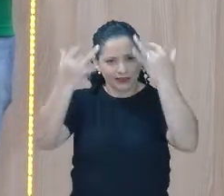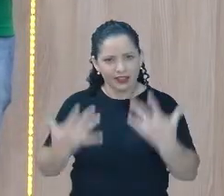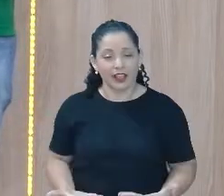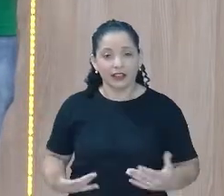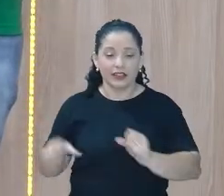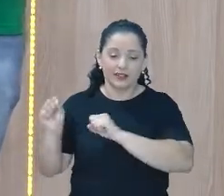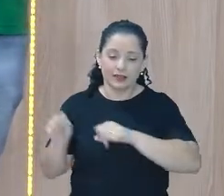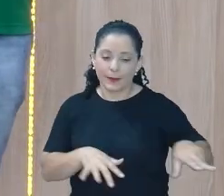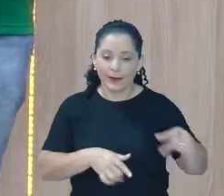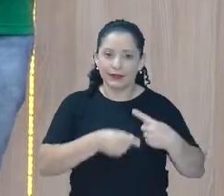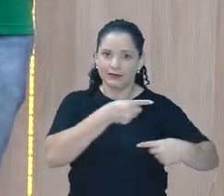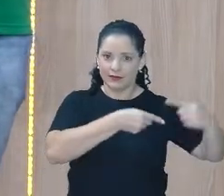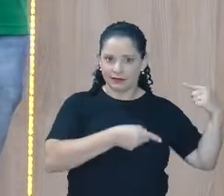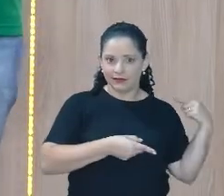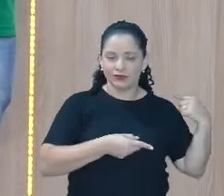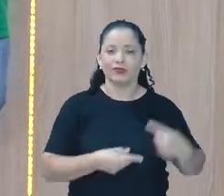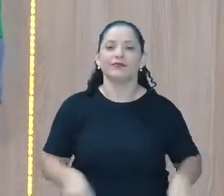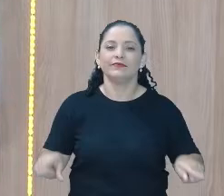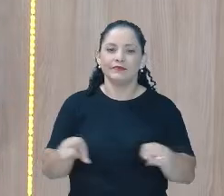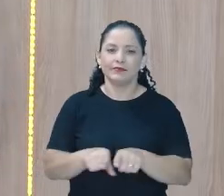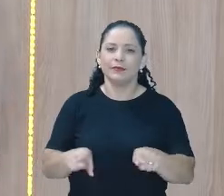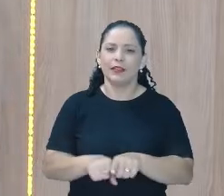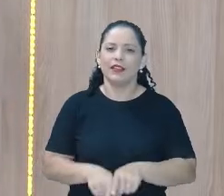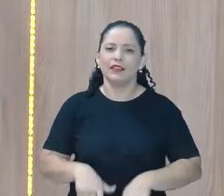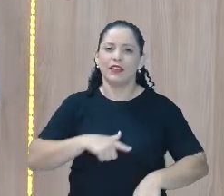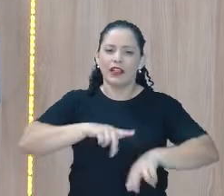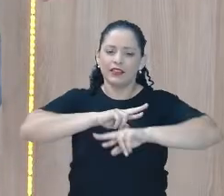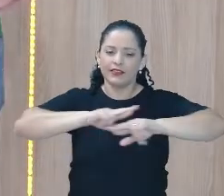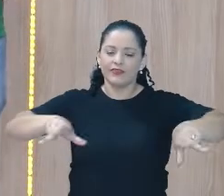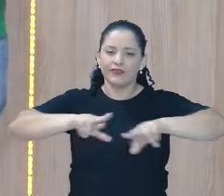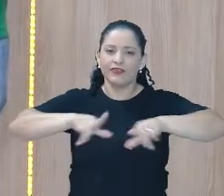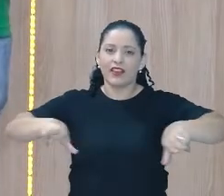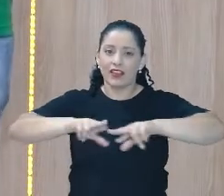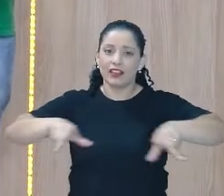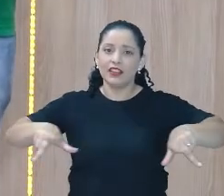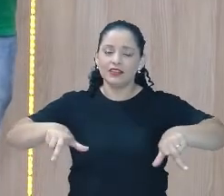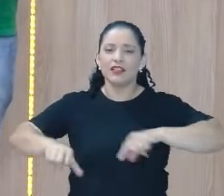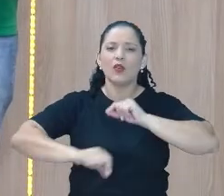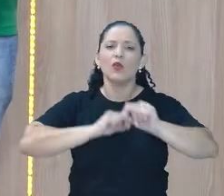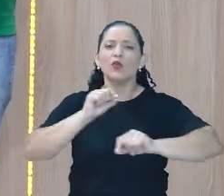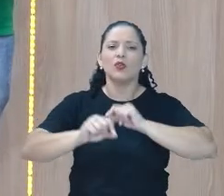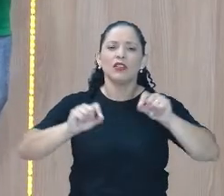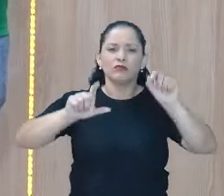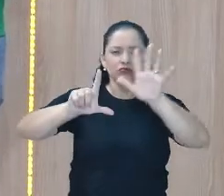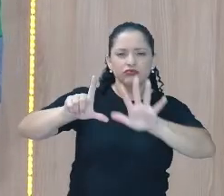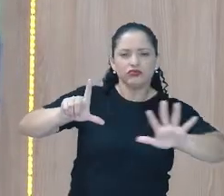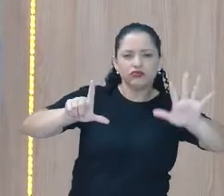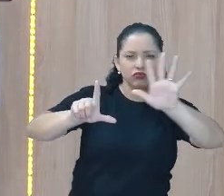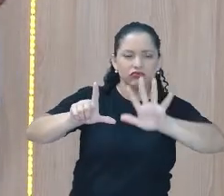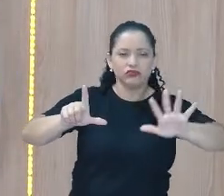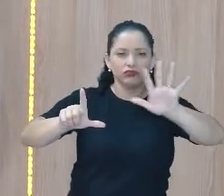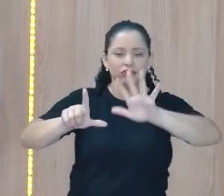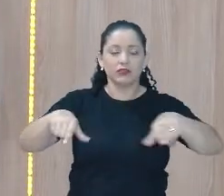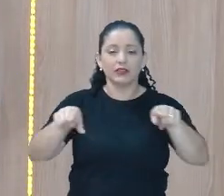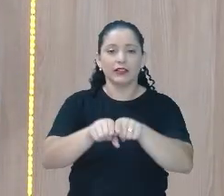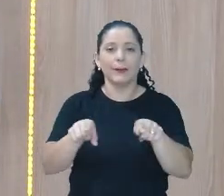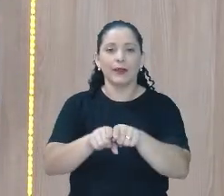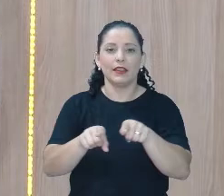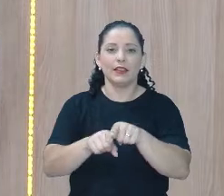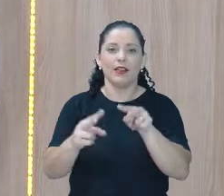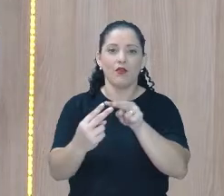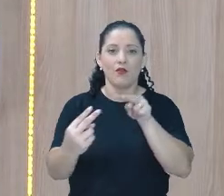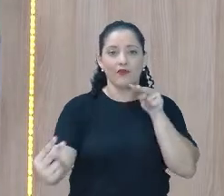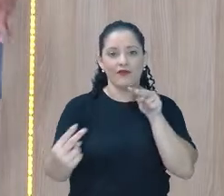semana anterior também, a questão da diferença aí entre videoaula, certo? E aula digital. É a possibilidade de você